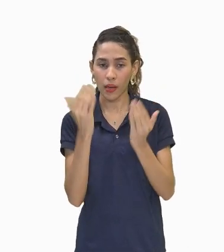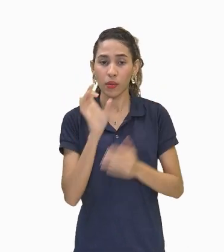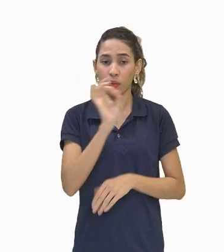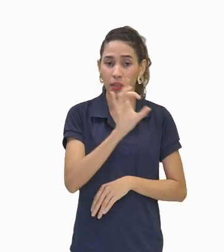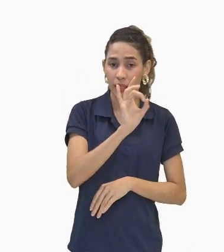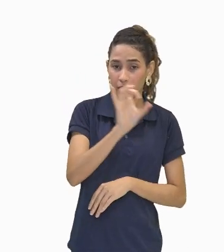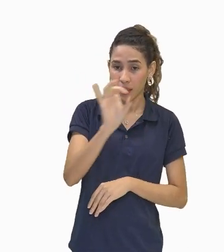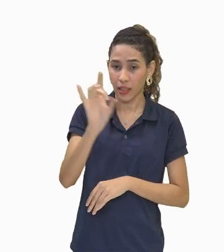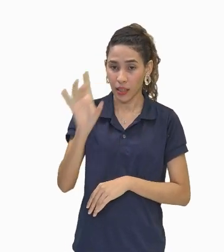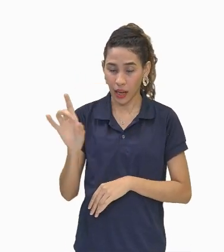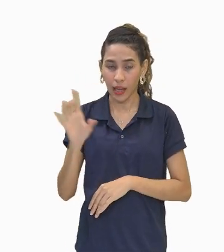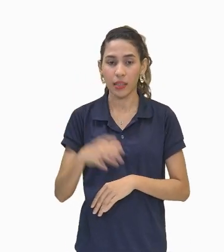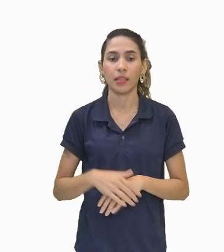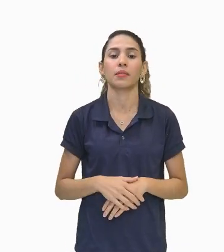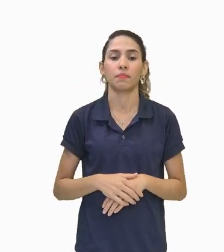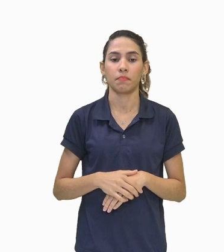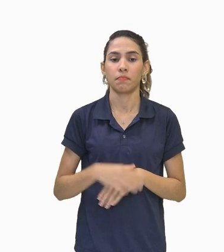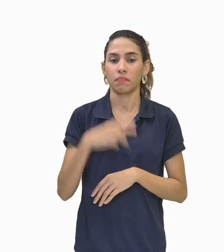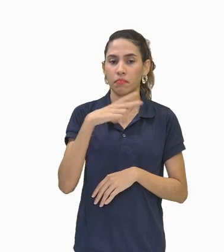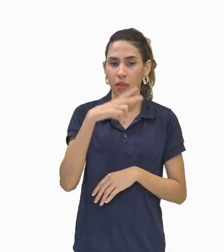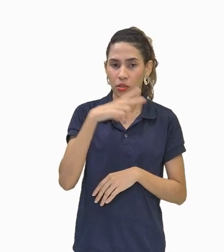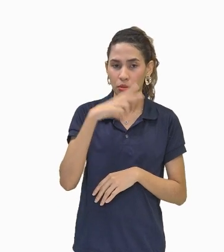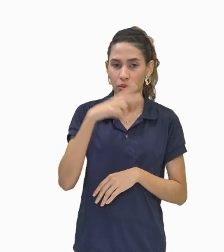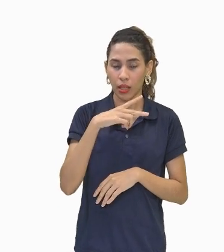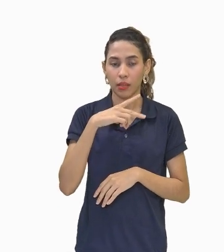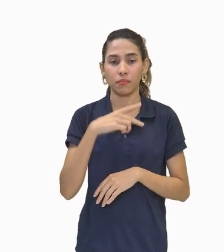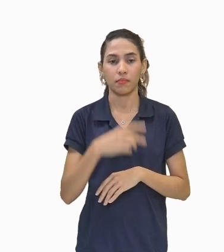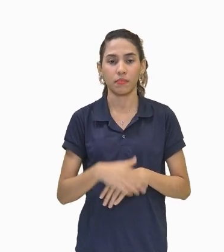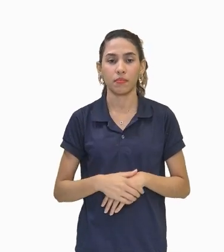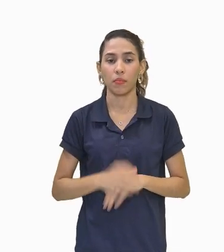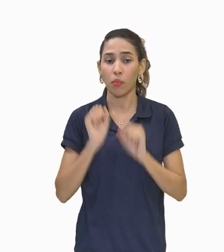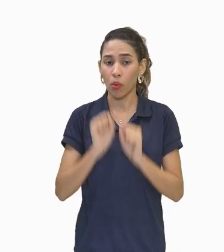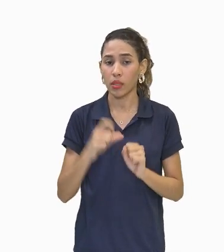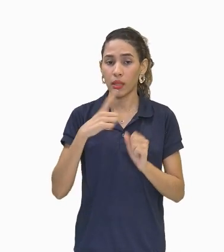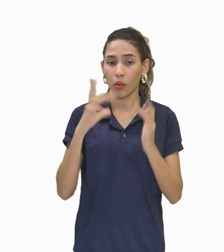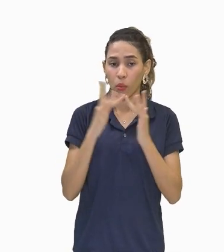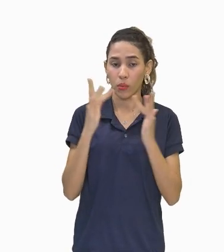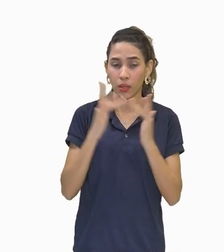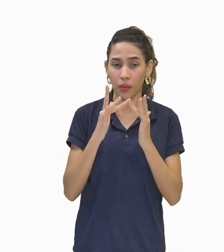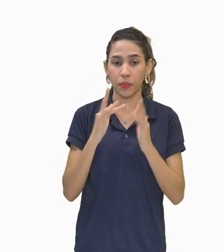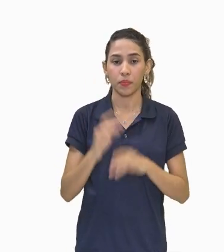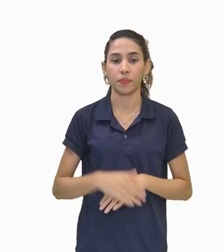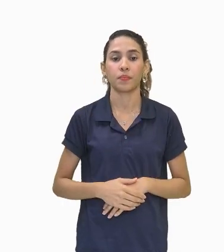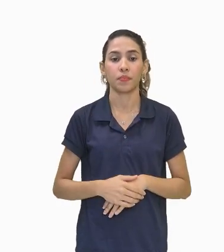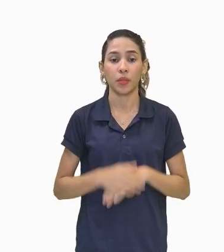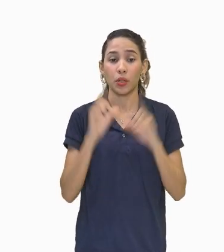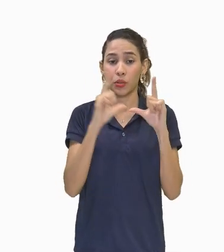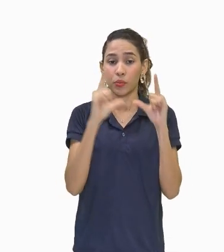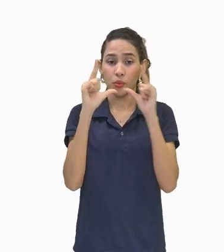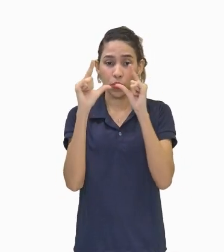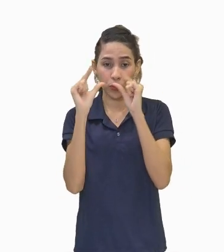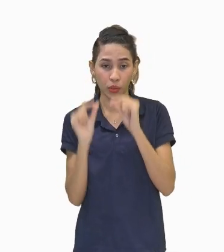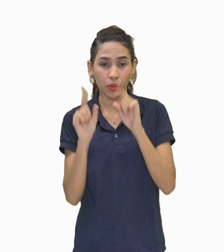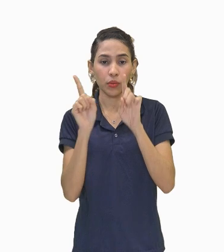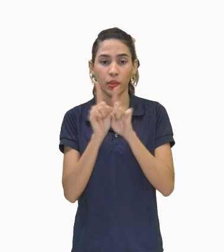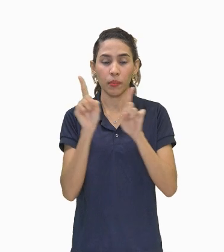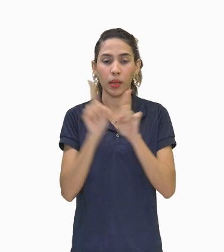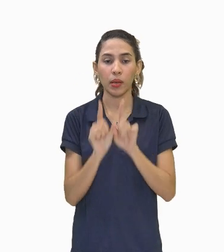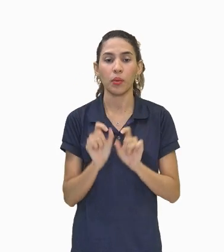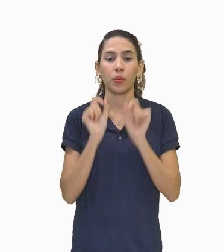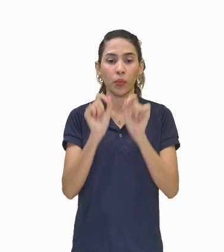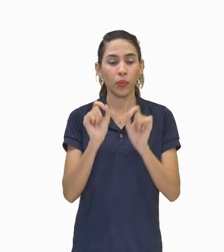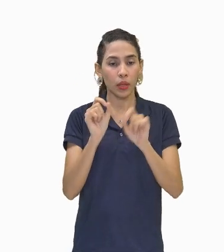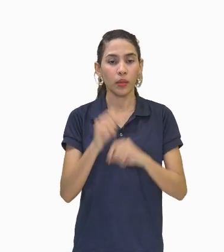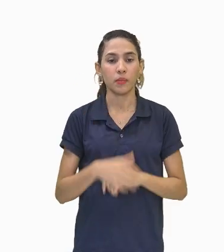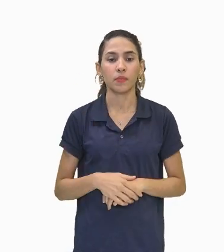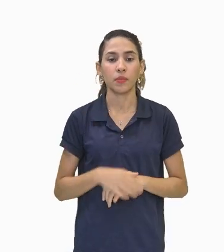sozinho, maximizando, assim, a eficiência do uso da corrente elétrica